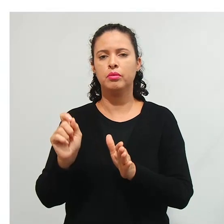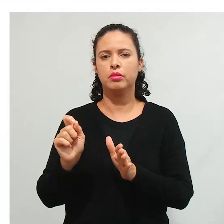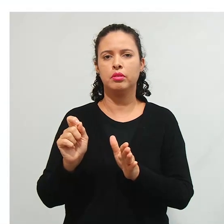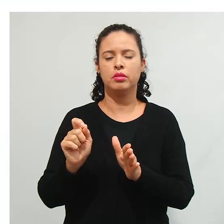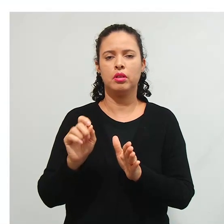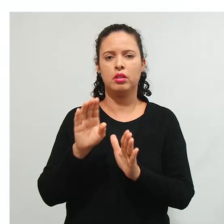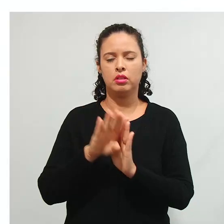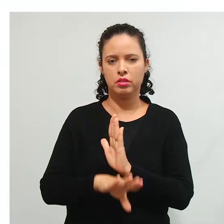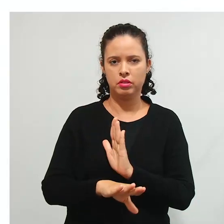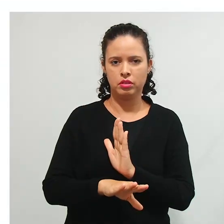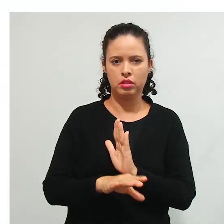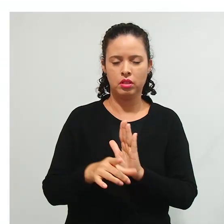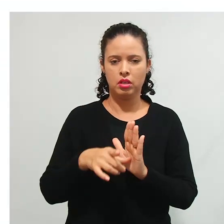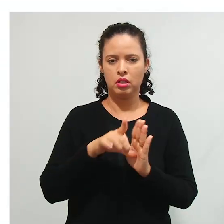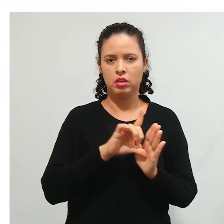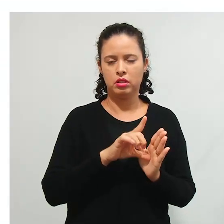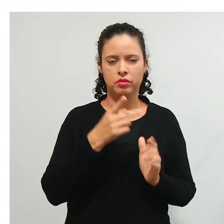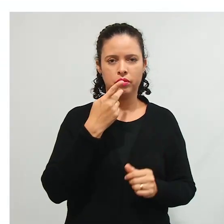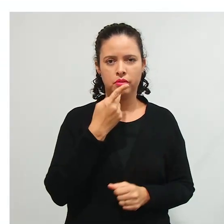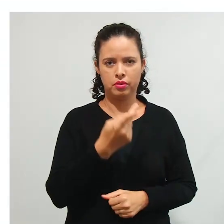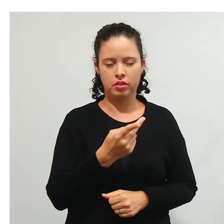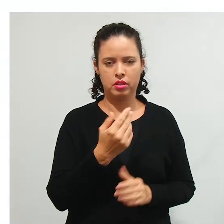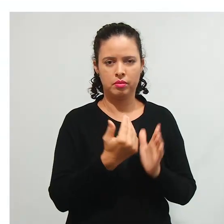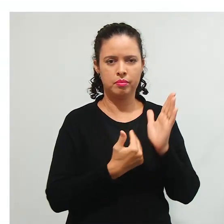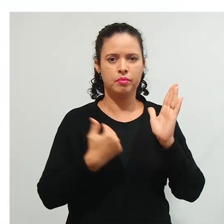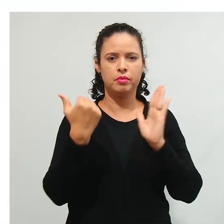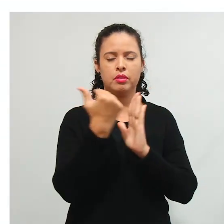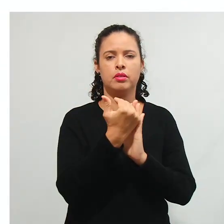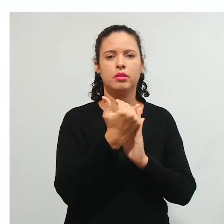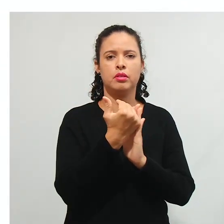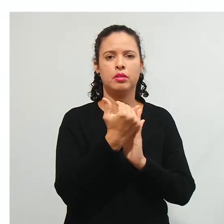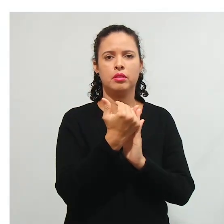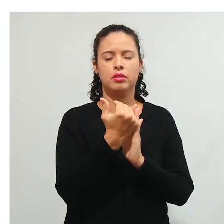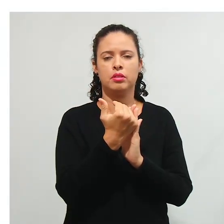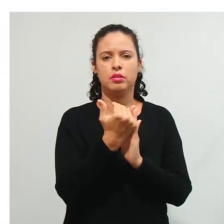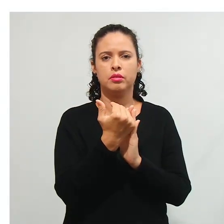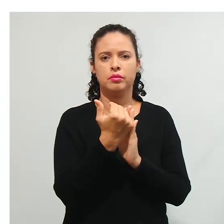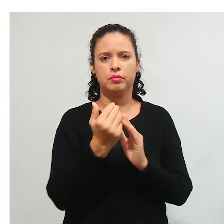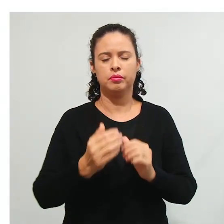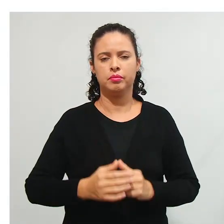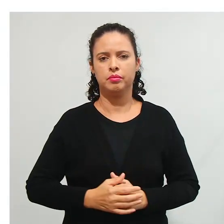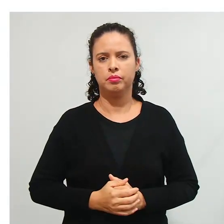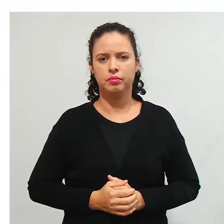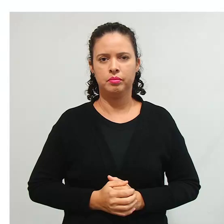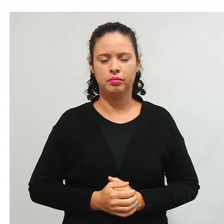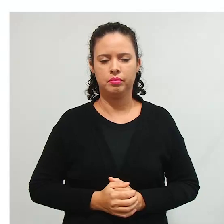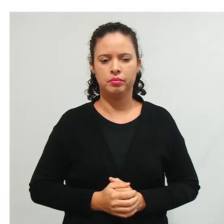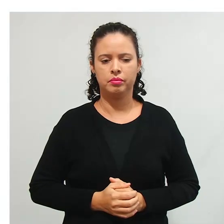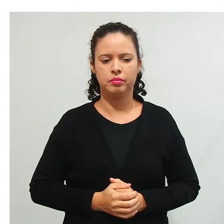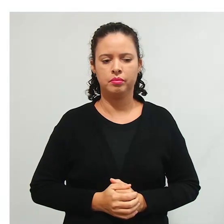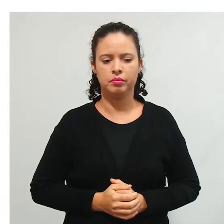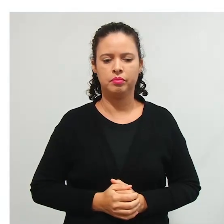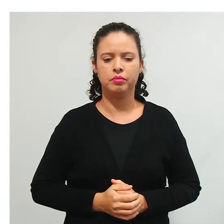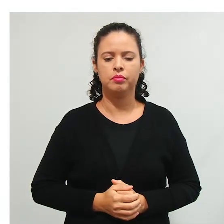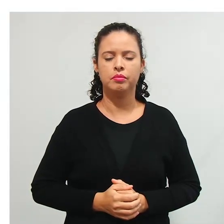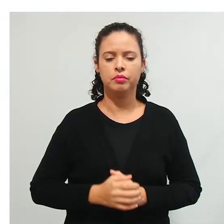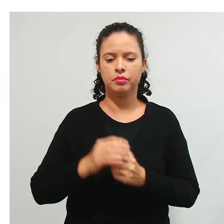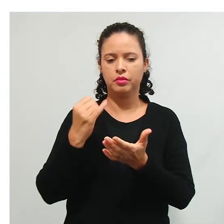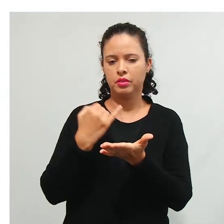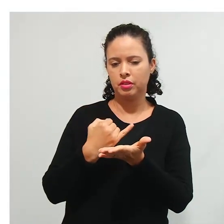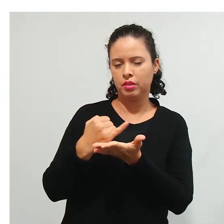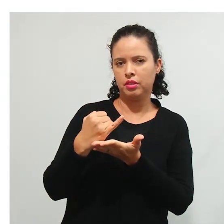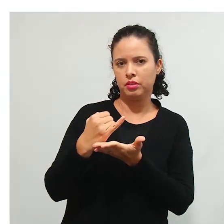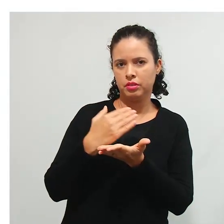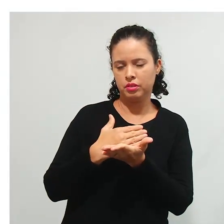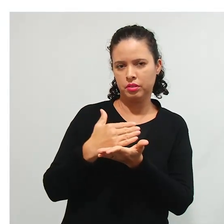etapa de liquidação. Mas antes vamos falar aqui um pouquinho mais sobre o empenho? É o ato que dá